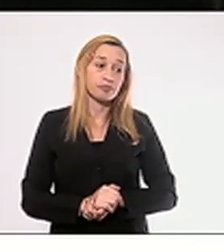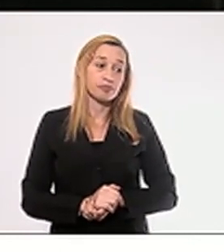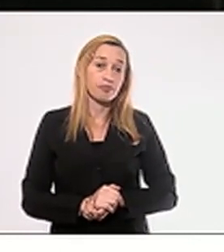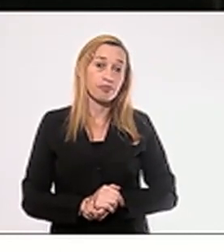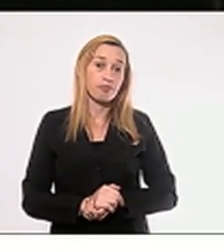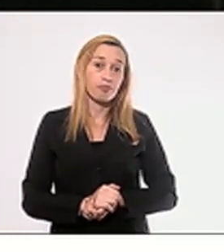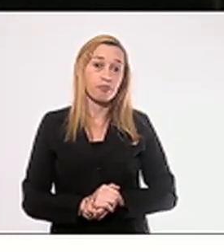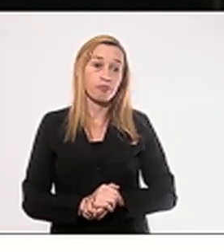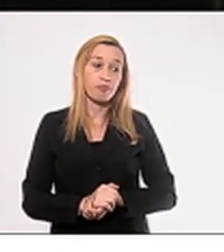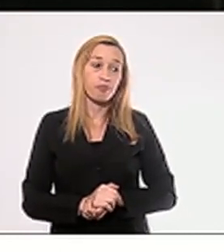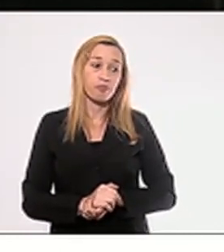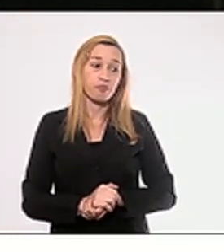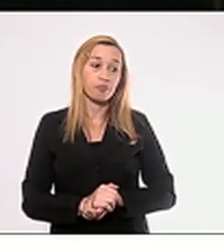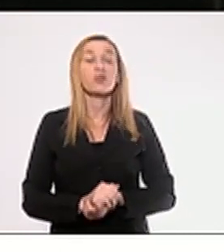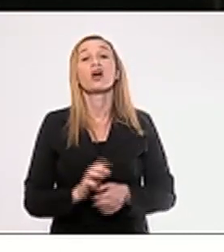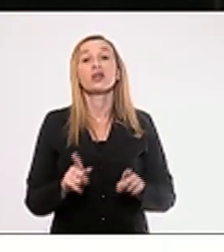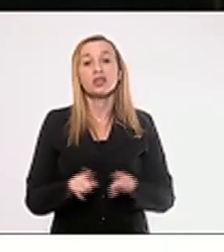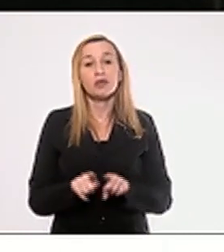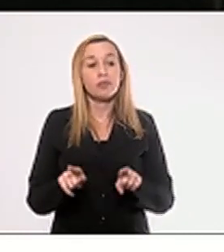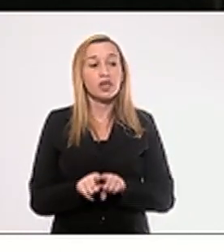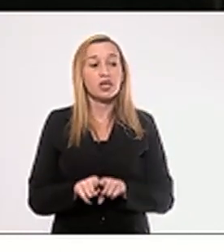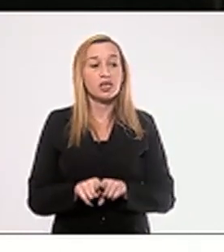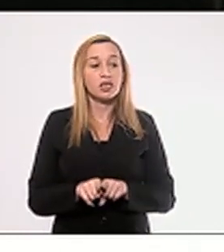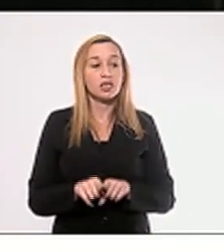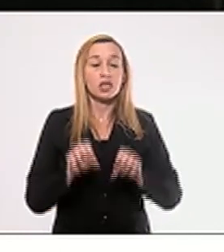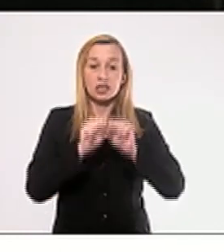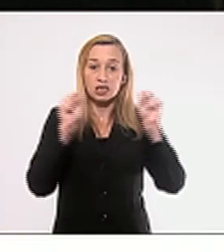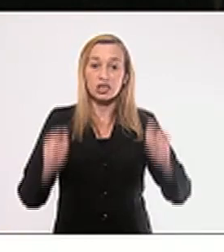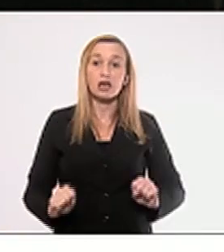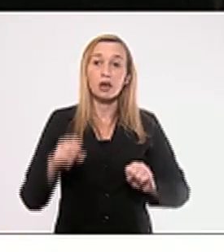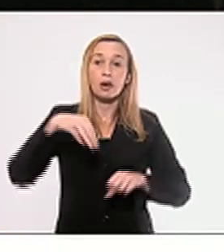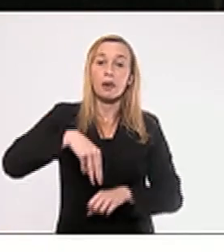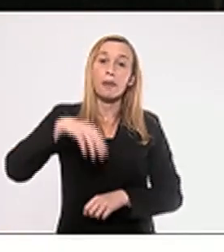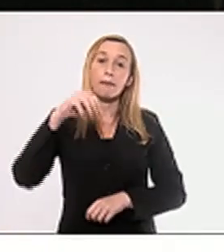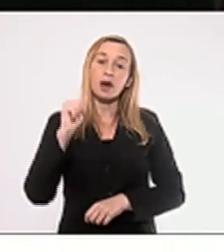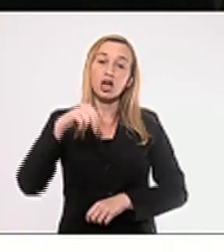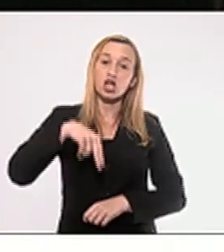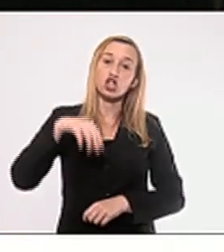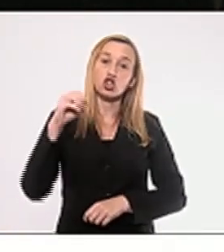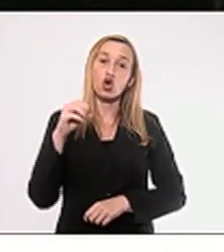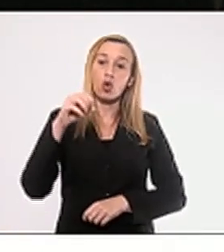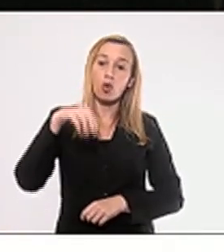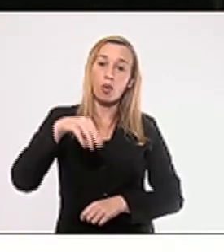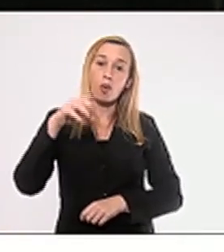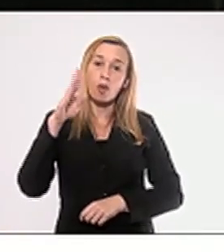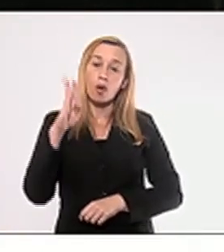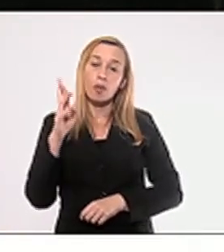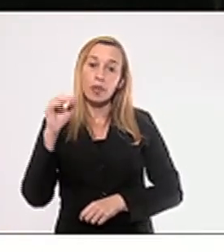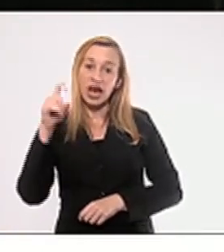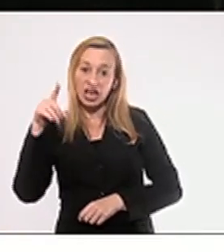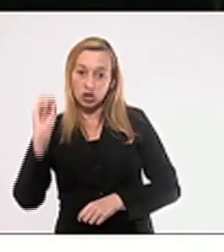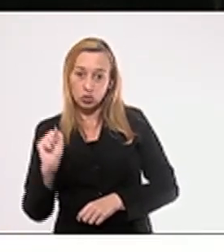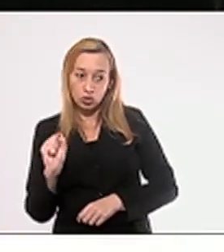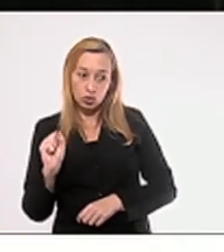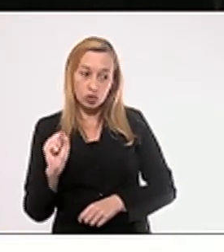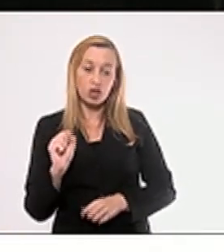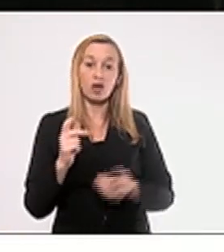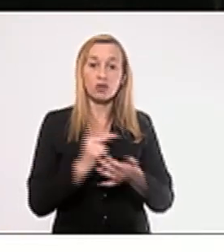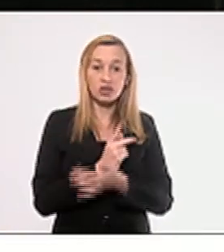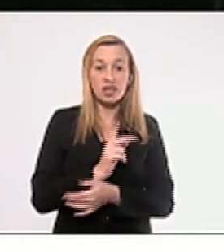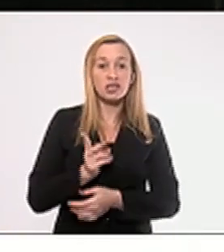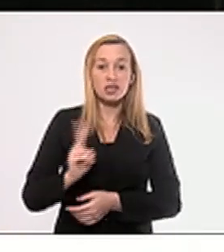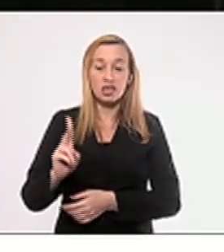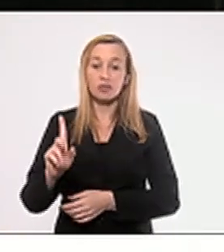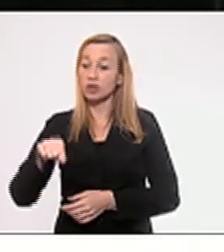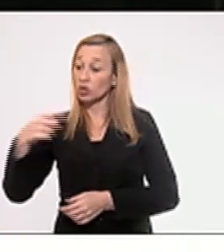Com relação aos sistemas manobrados, como são diariamente, por exemplo, da Zona Oeste ou mesmo da Zona Norte e de